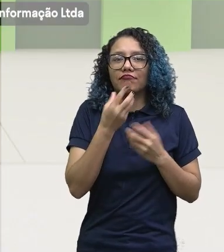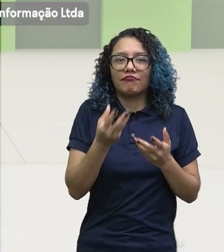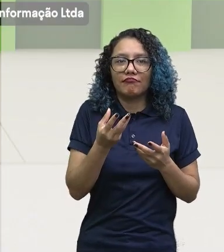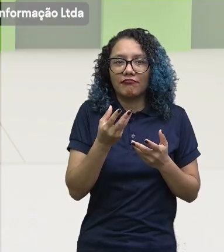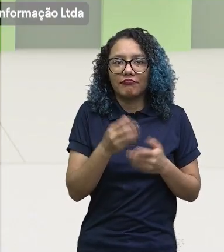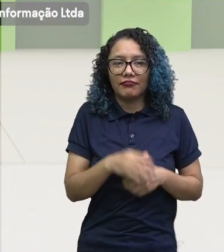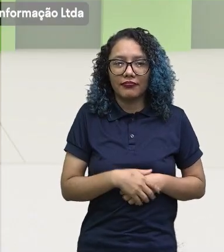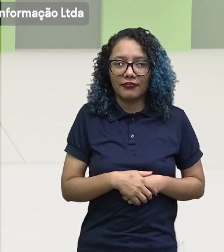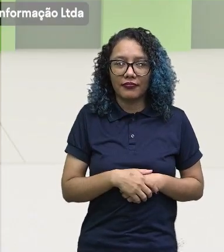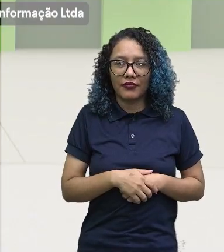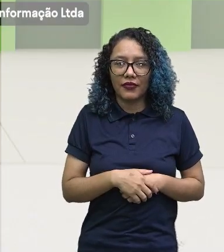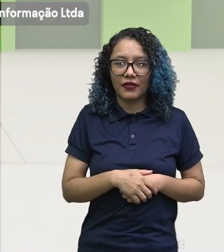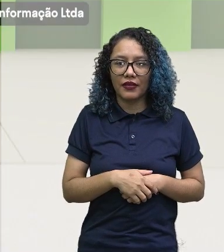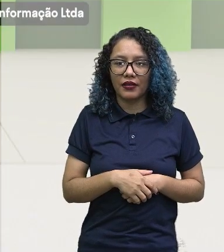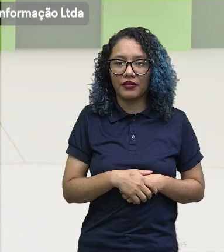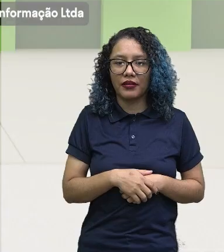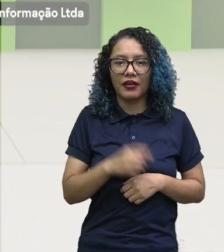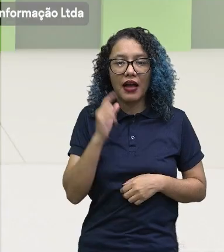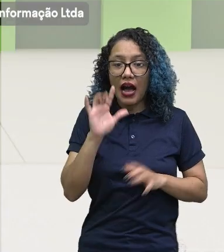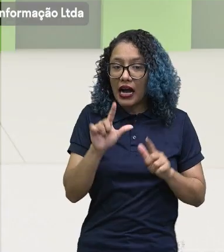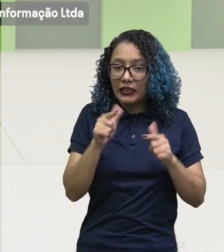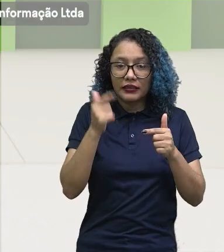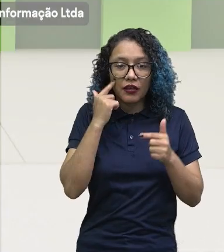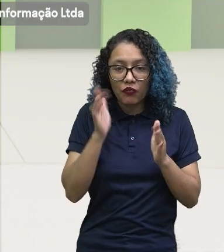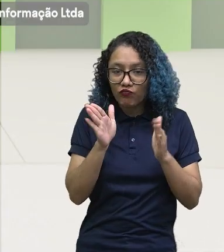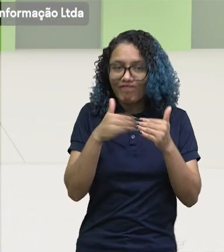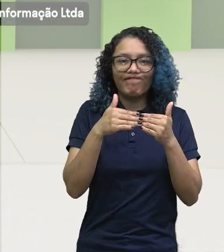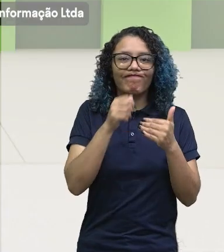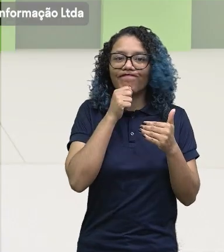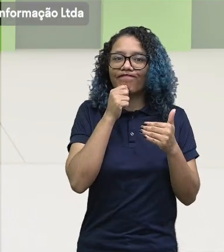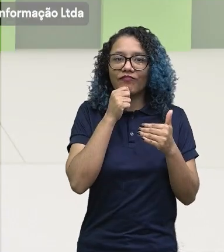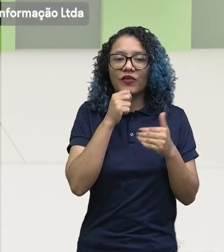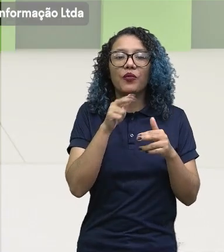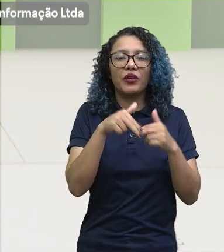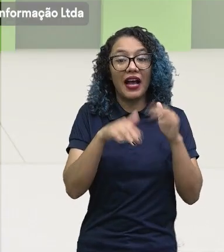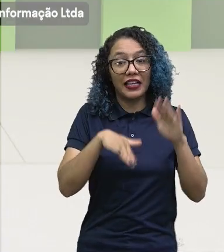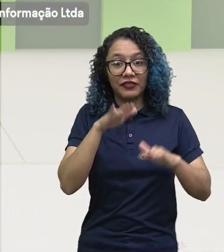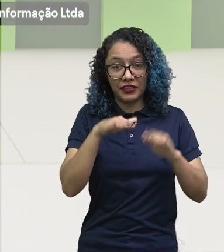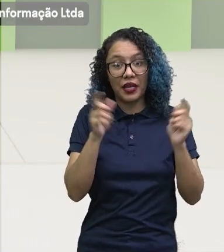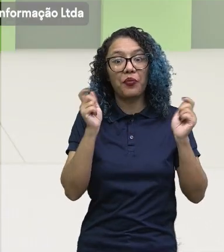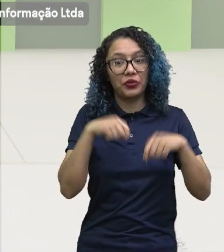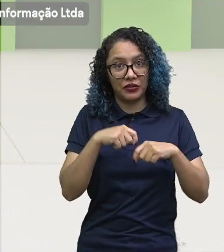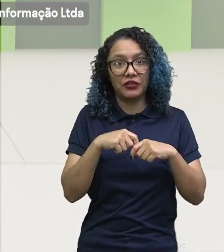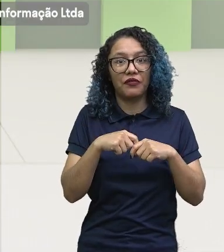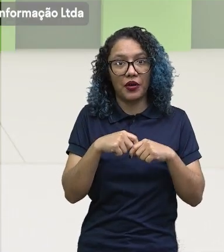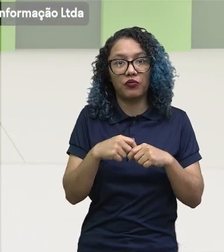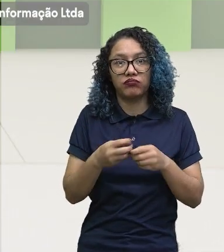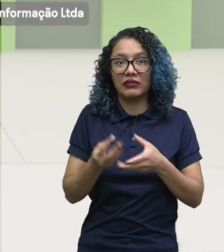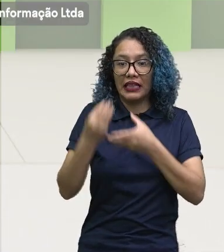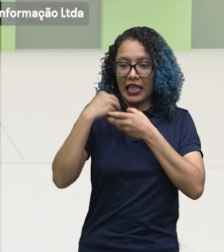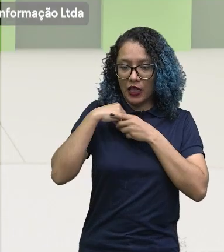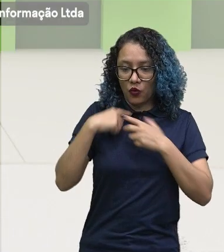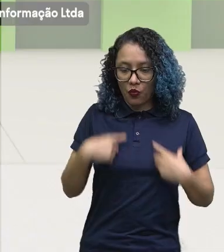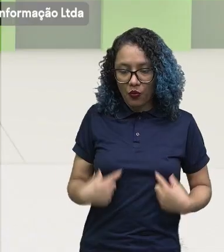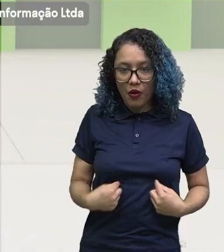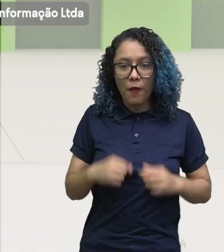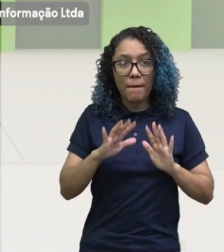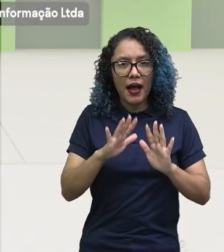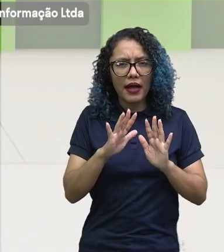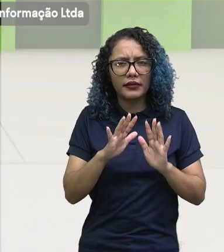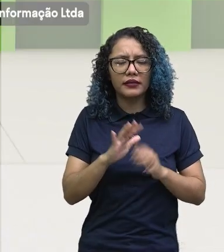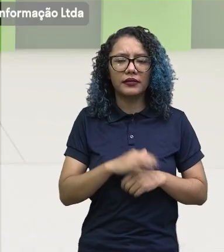não deu tempo ali de acontecer essa ação. E aí acontece do alimento às vezes ir para o pulmão. Mas aí você observa que